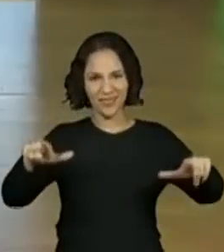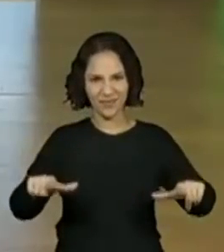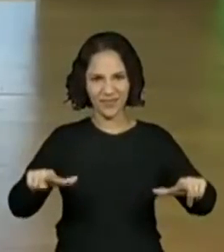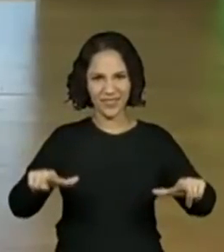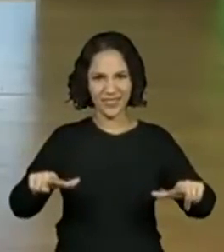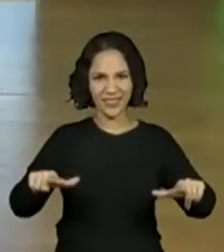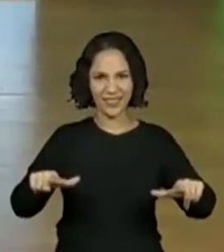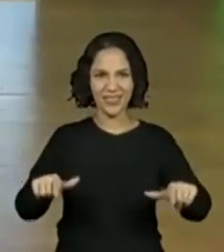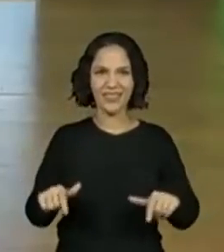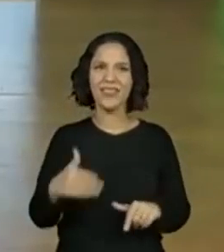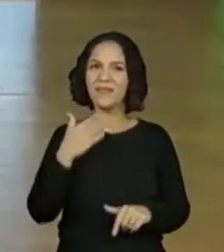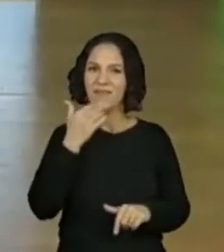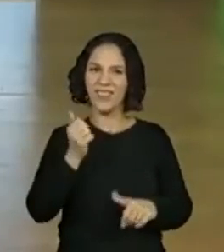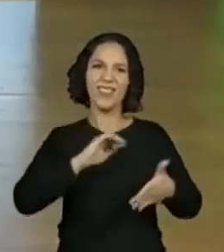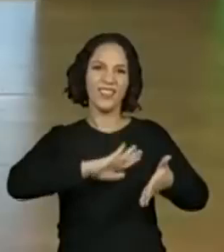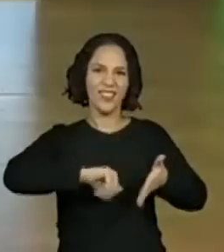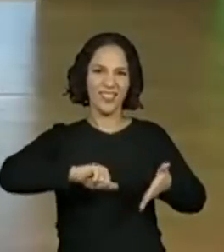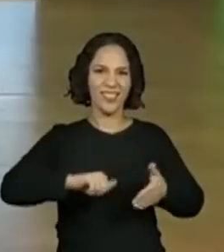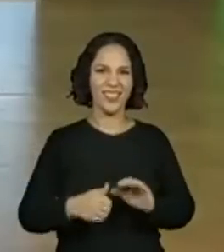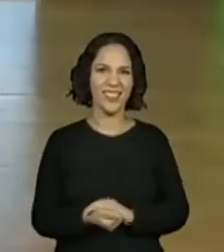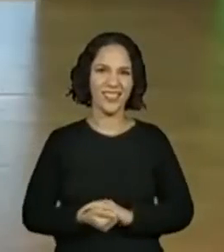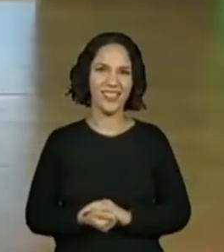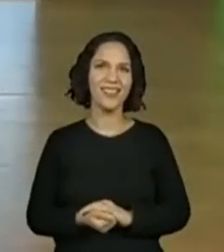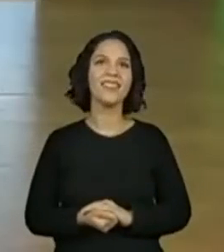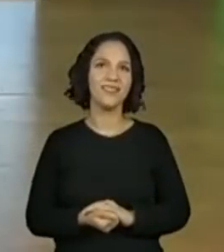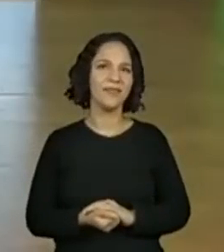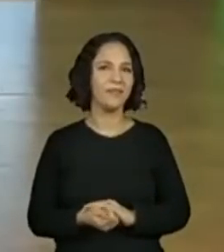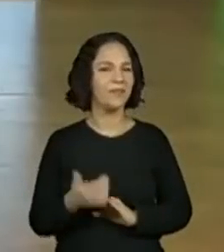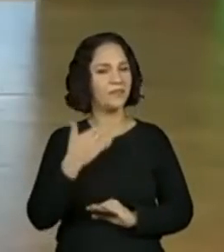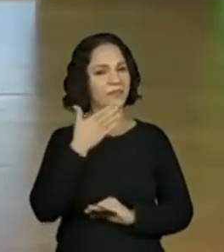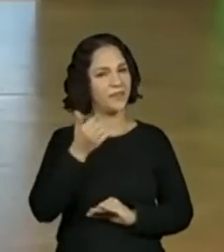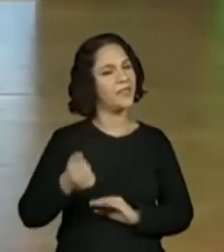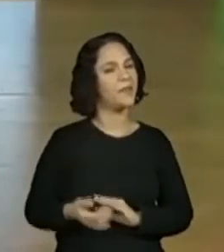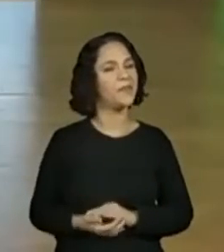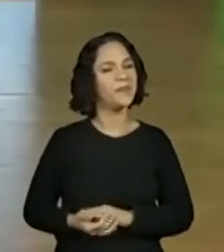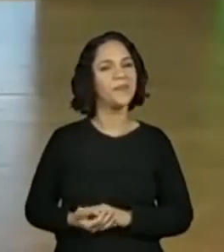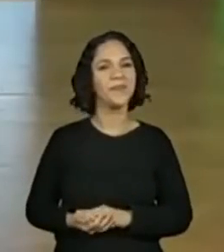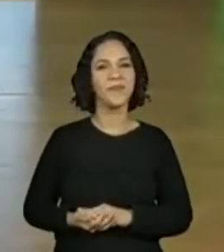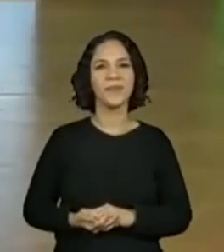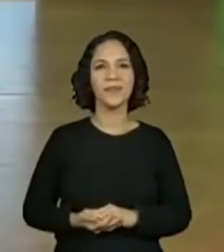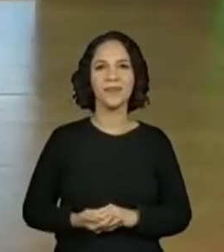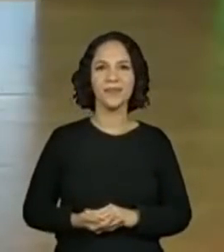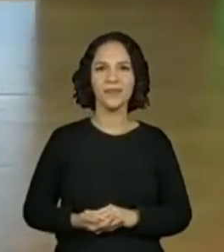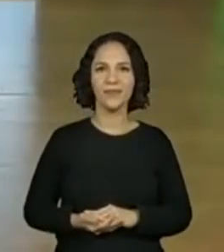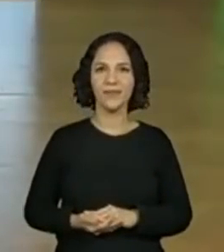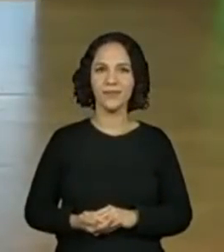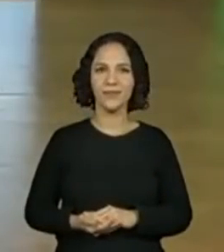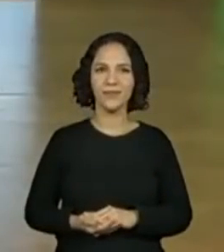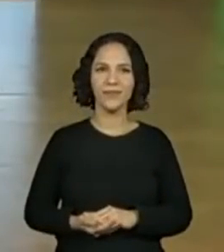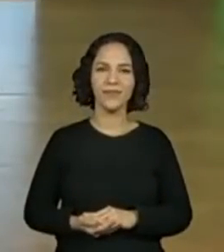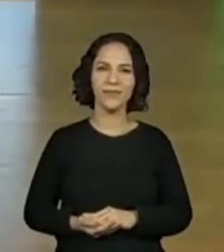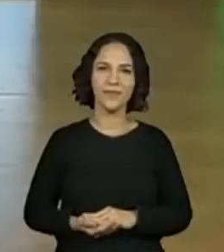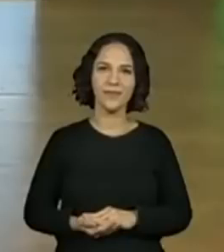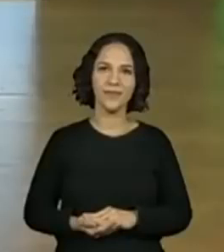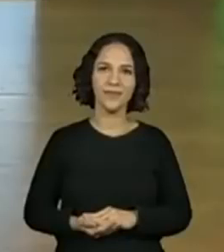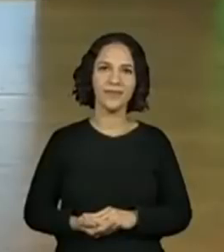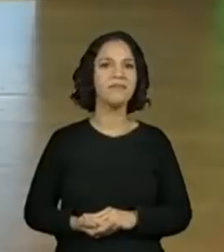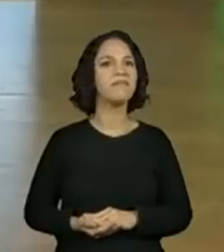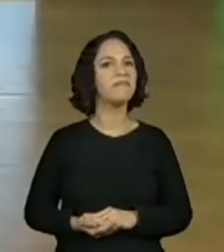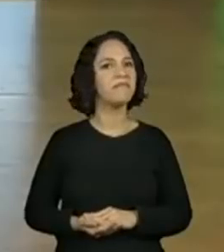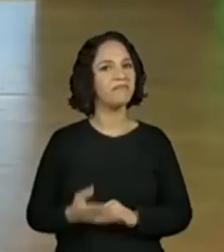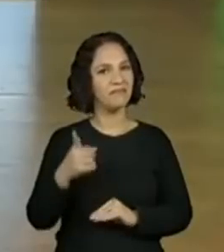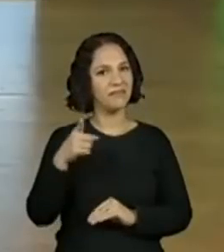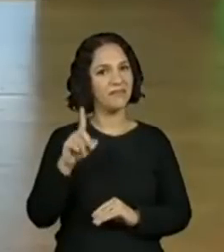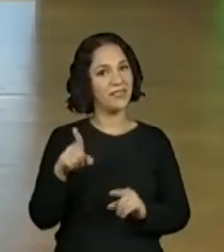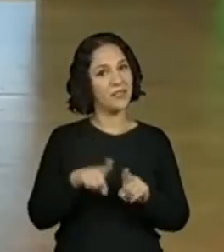que você acha? Melhor descalça, né? Vamos descalça, então. É. Então, começa, já tira. Eu acho que até a